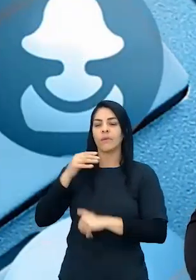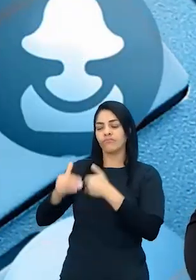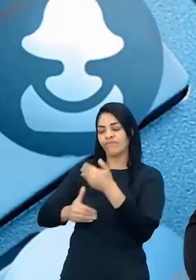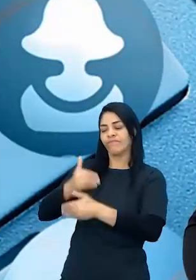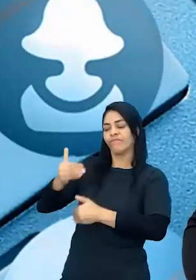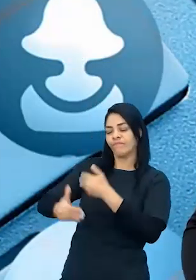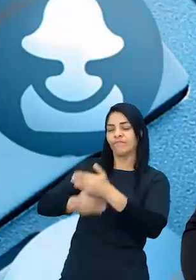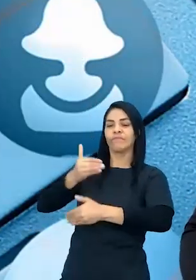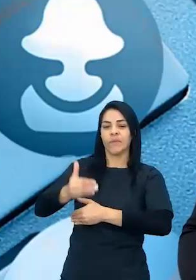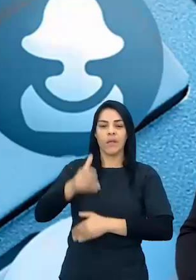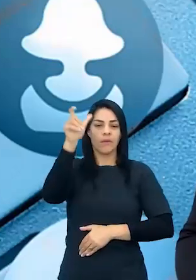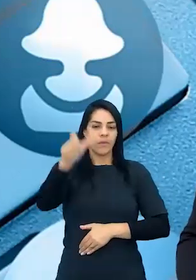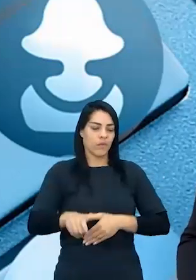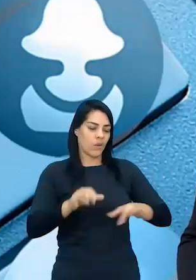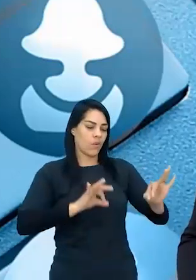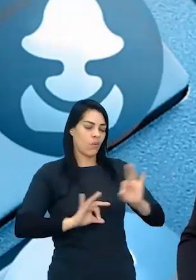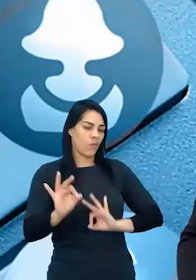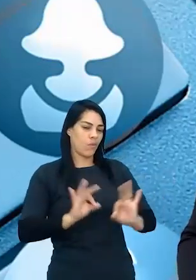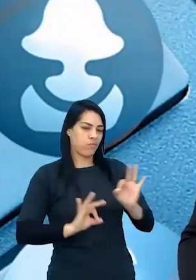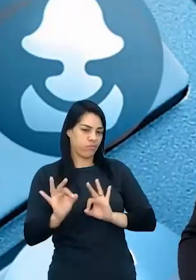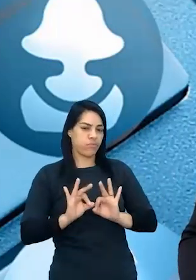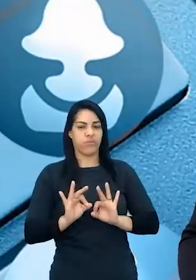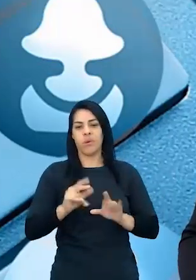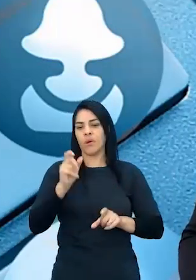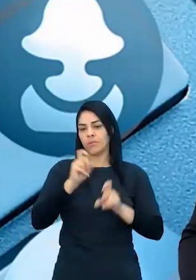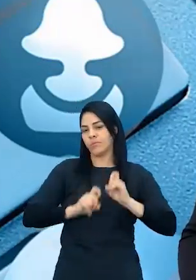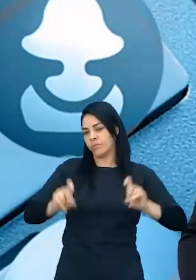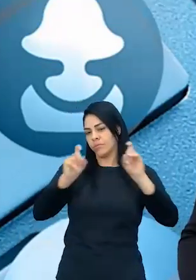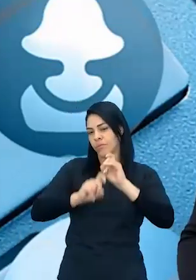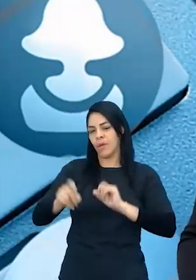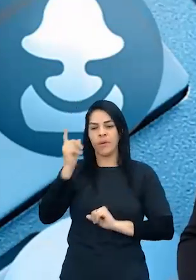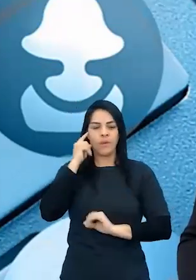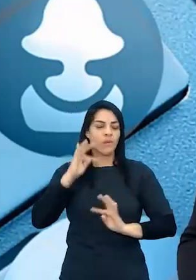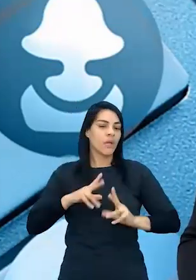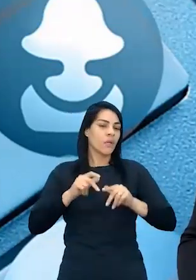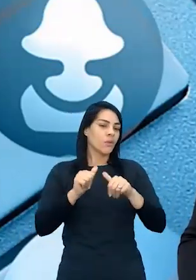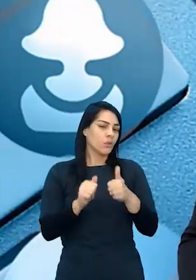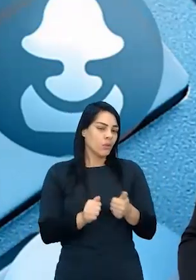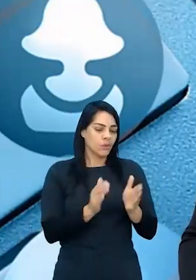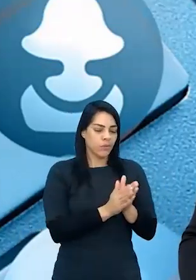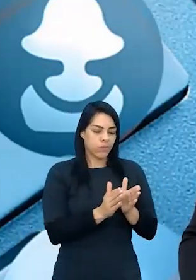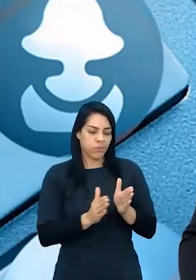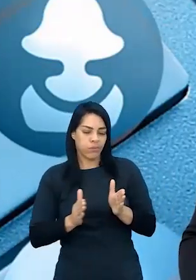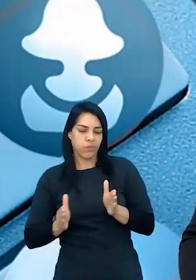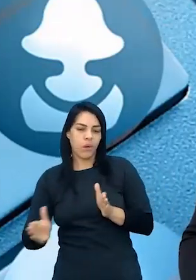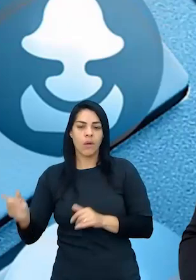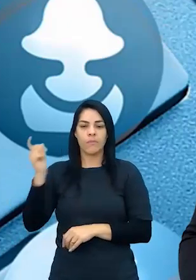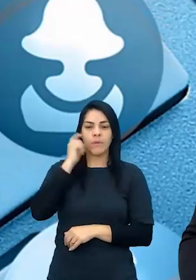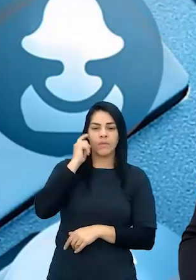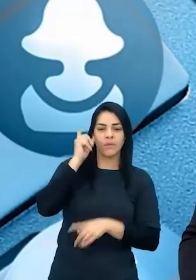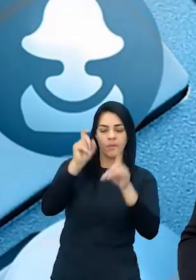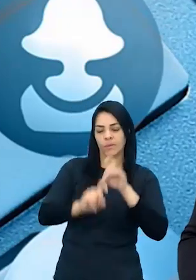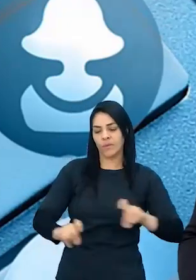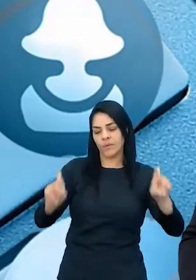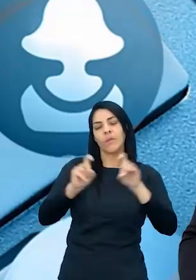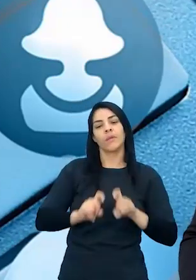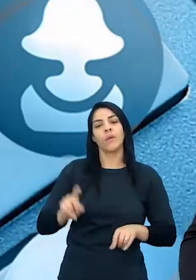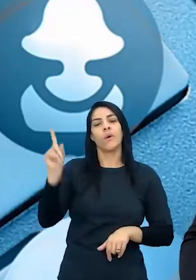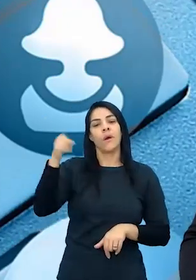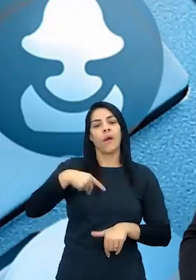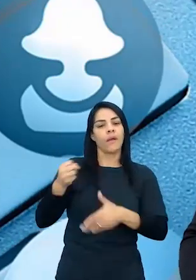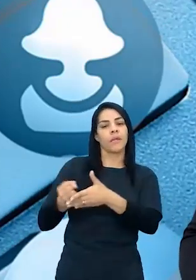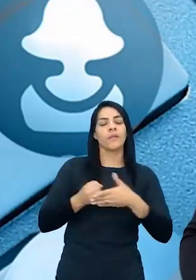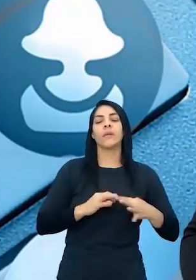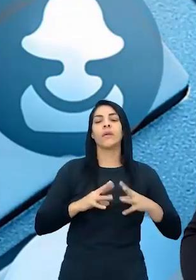o programador ele vai pensar em todos os passos dessa programação. O pensamento computacional é isso, é eu trazer todos esses passos do